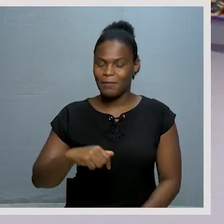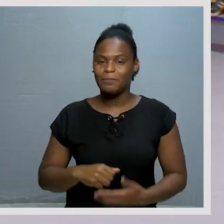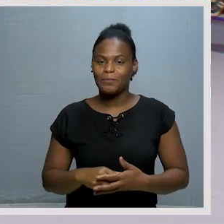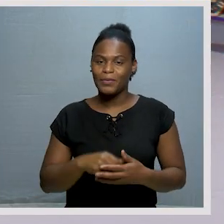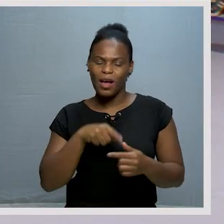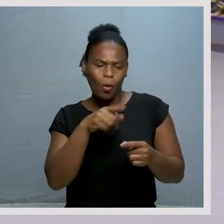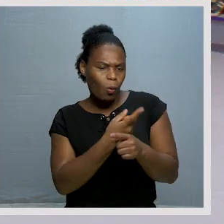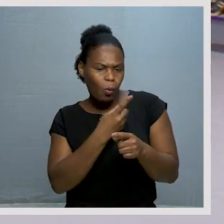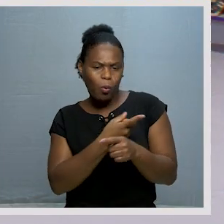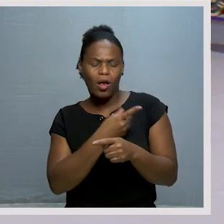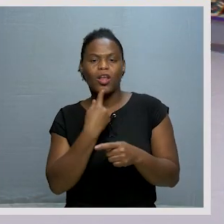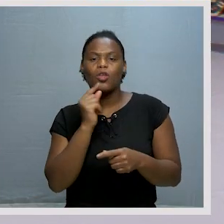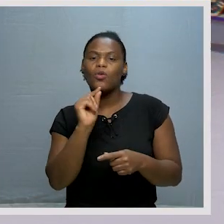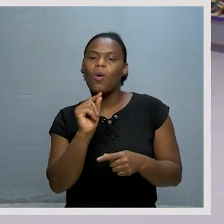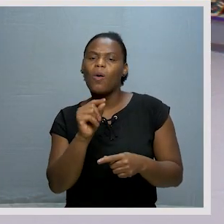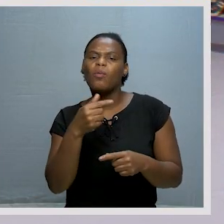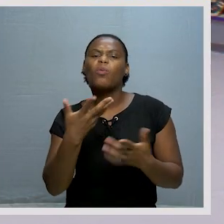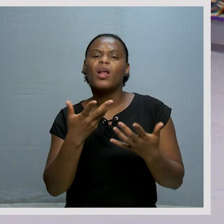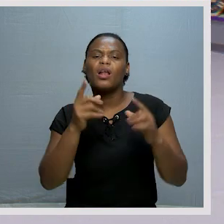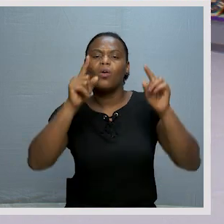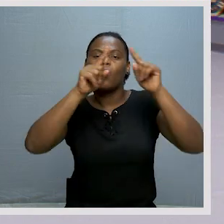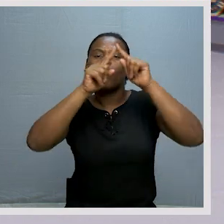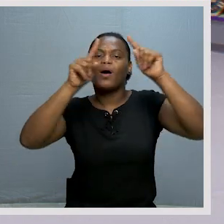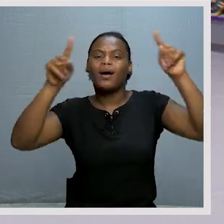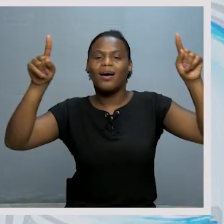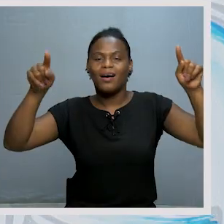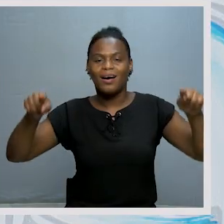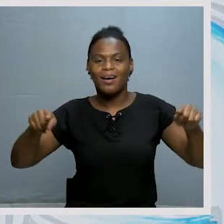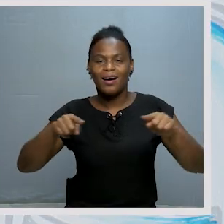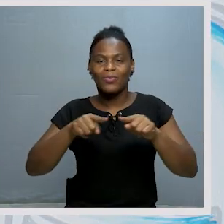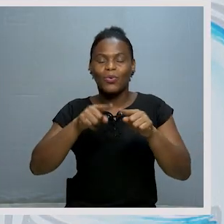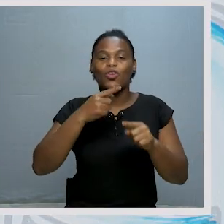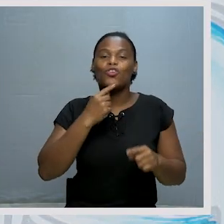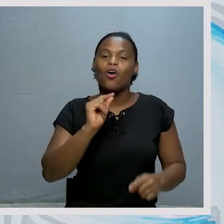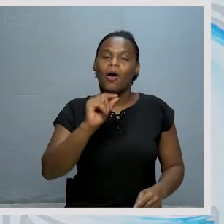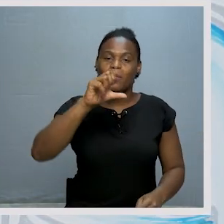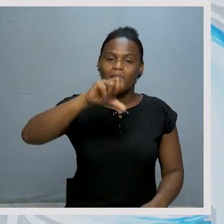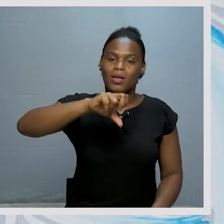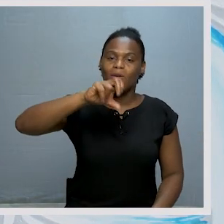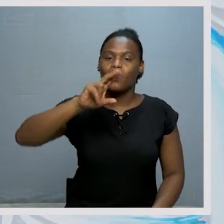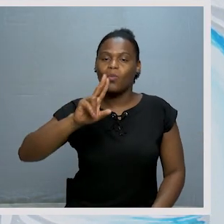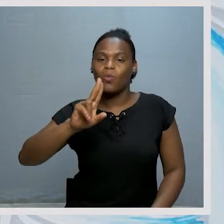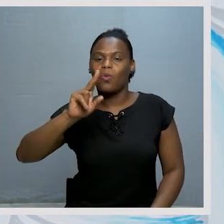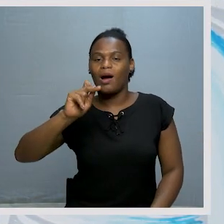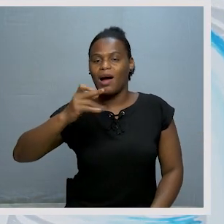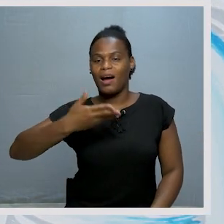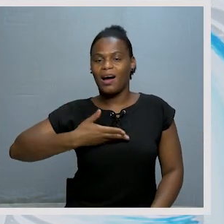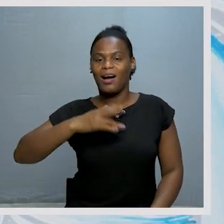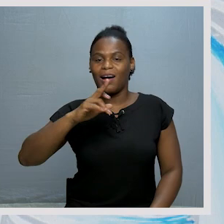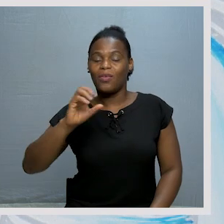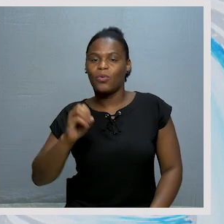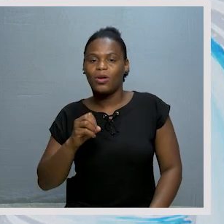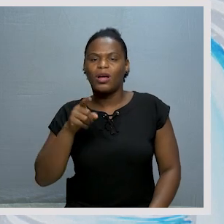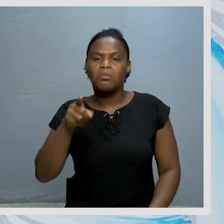nome. Isto é um quadro. Isto é um apontador.